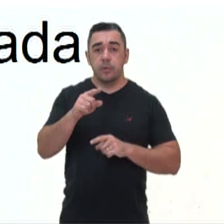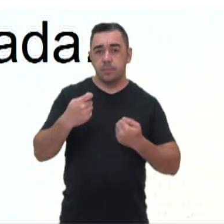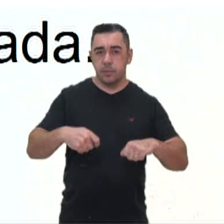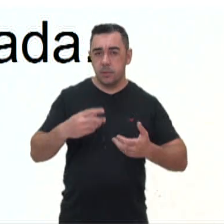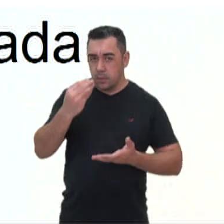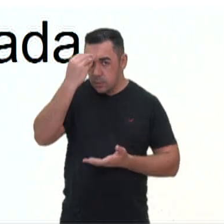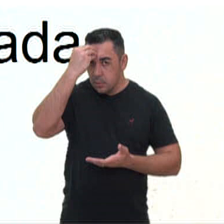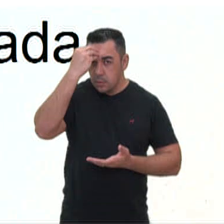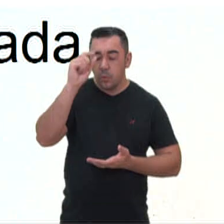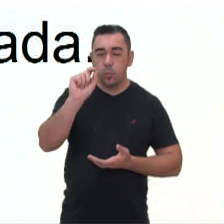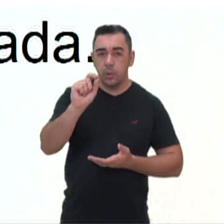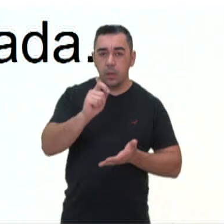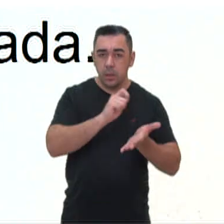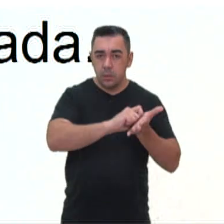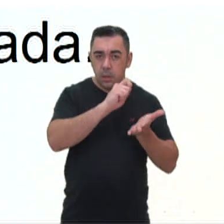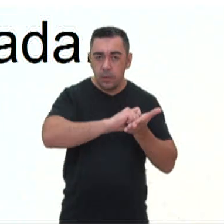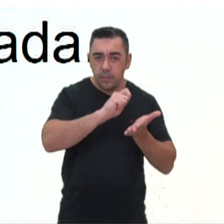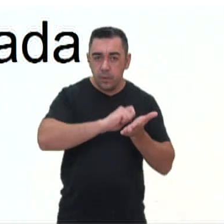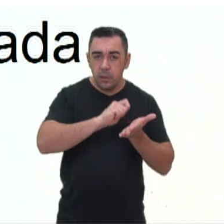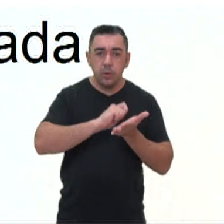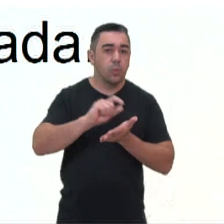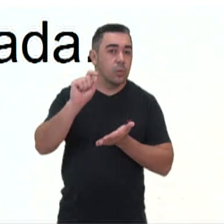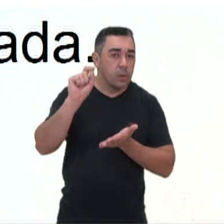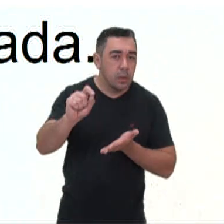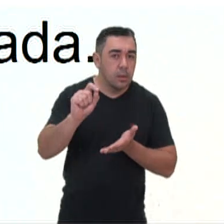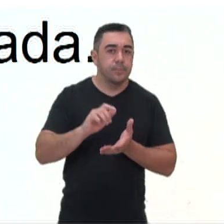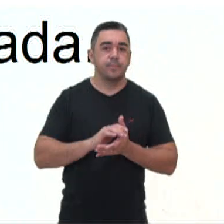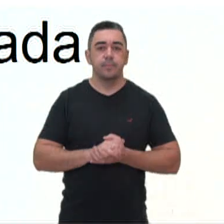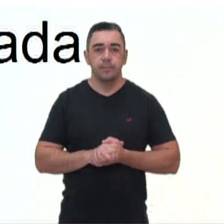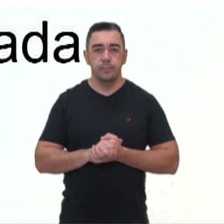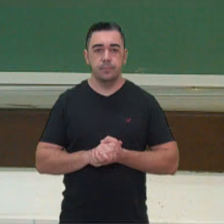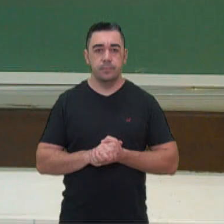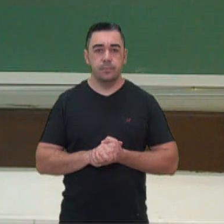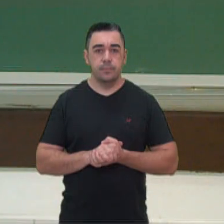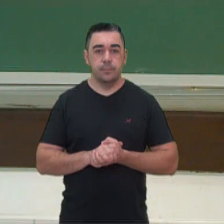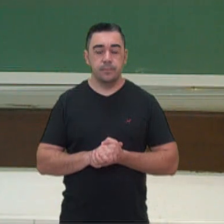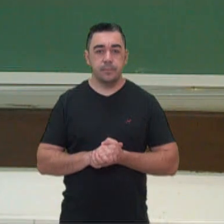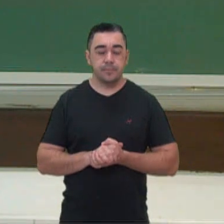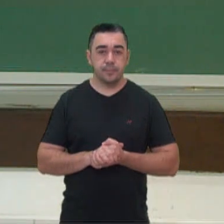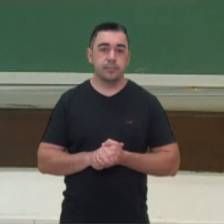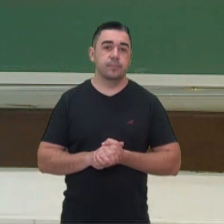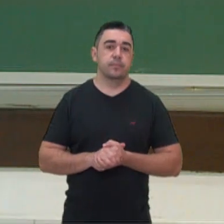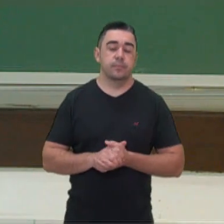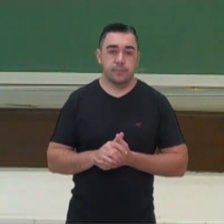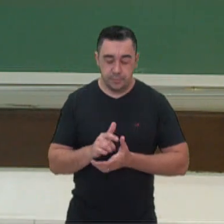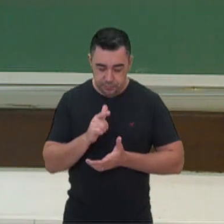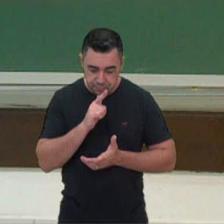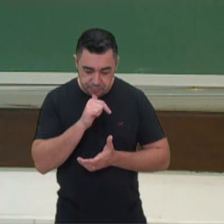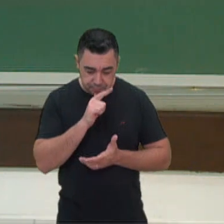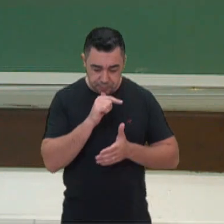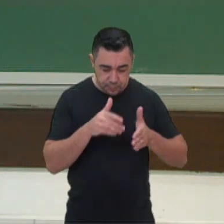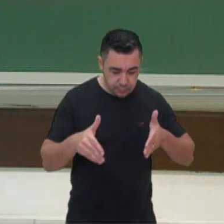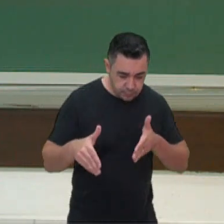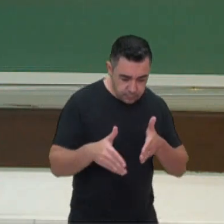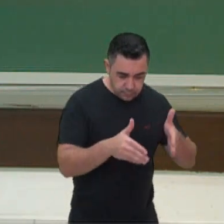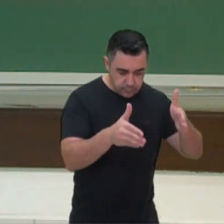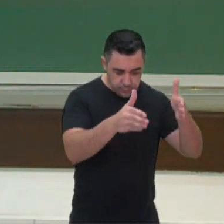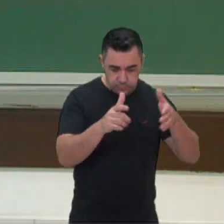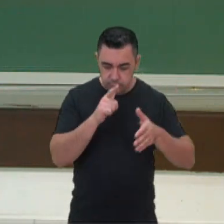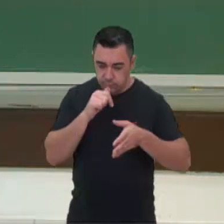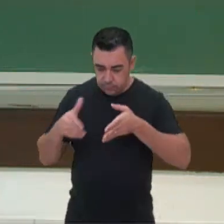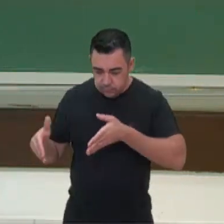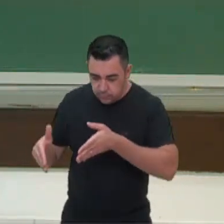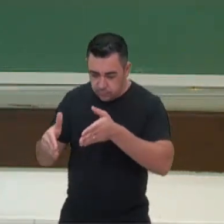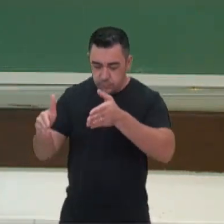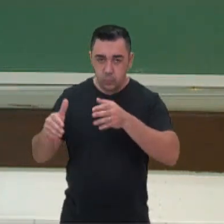ter posto, o que você tem que ter desenvolvido é que as margens dos rios, como o Tigre